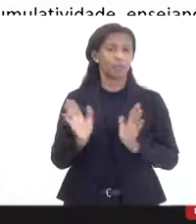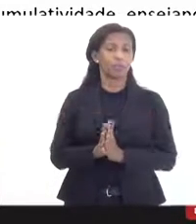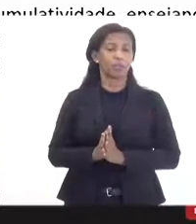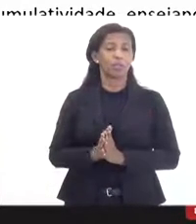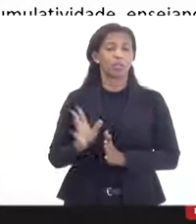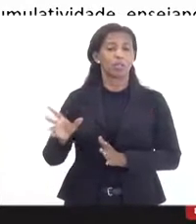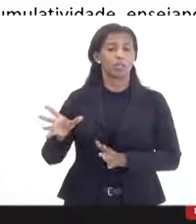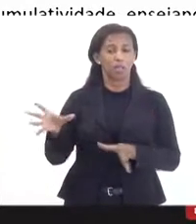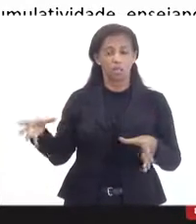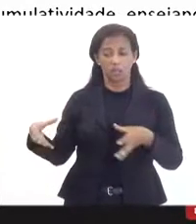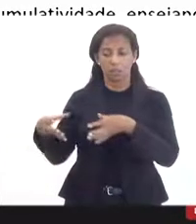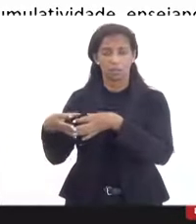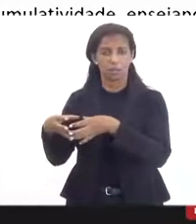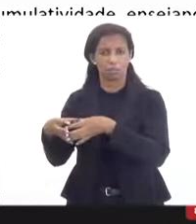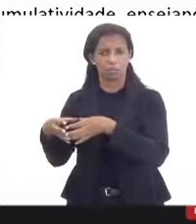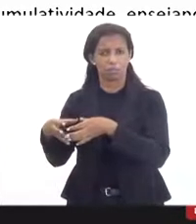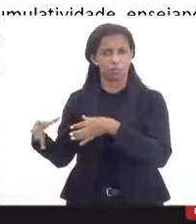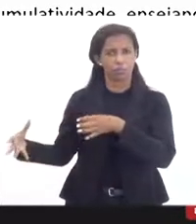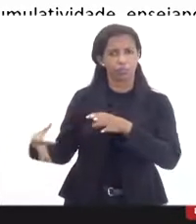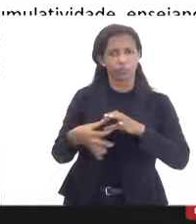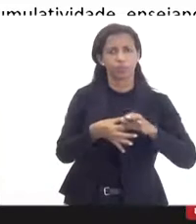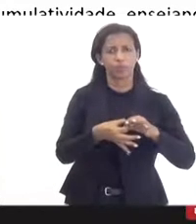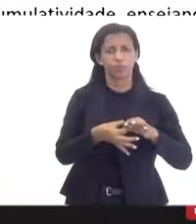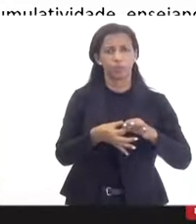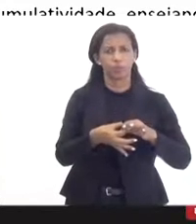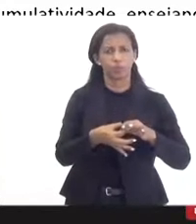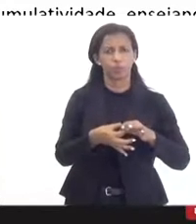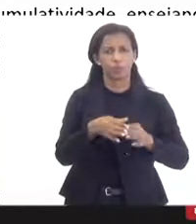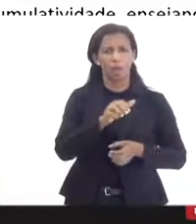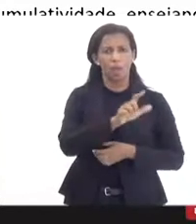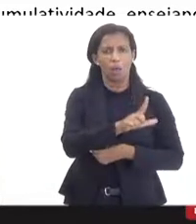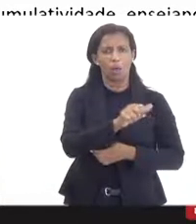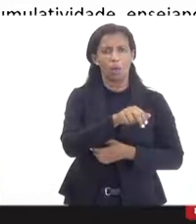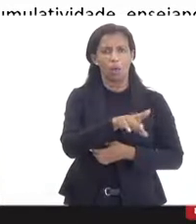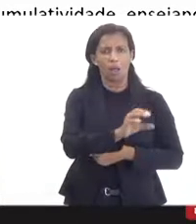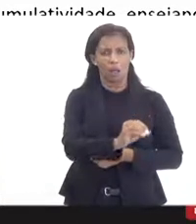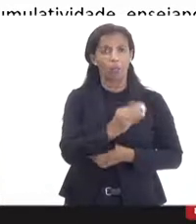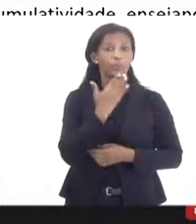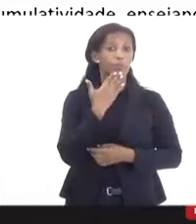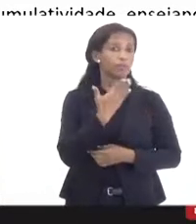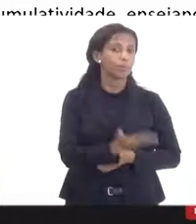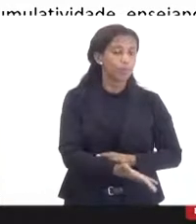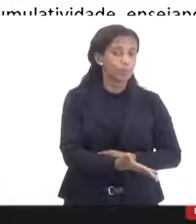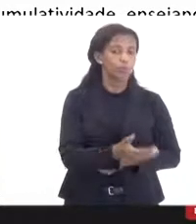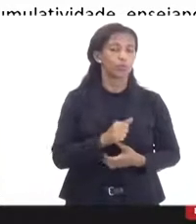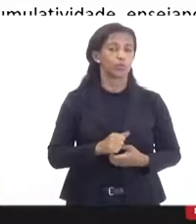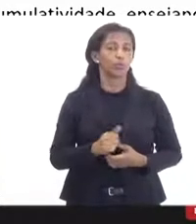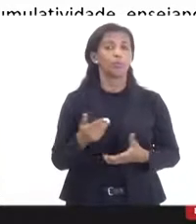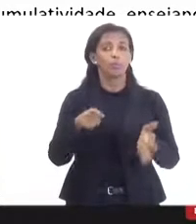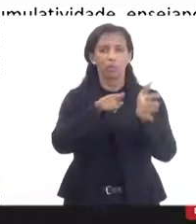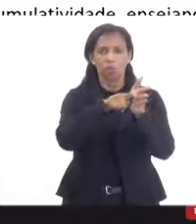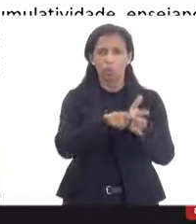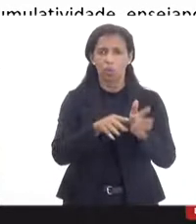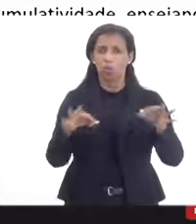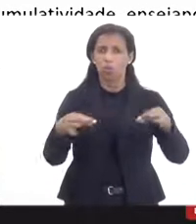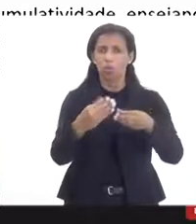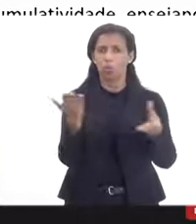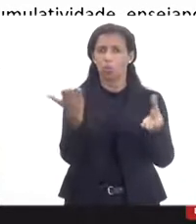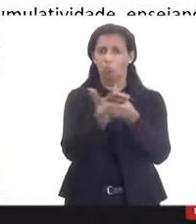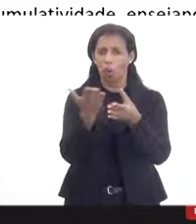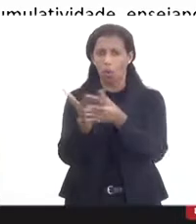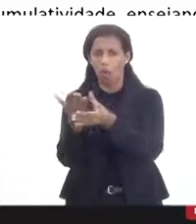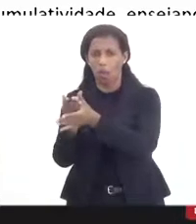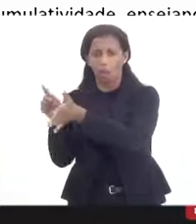ele se vincula à natureza técnica do laudo, a gente tem pedido, a gente pede perícia em todos esses processos